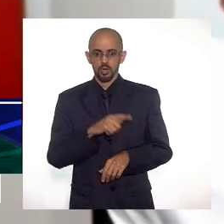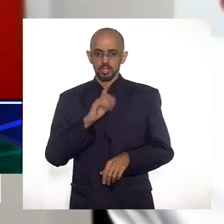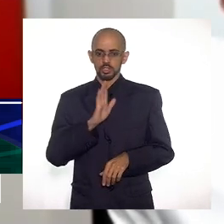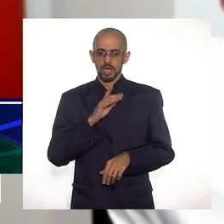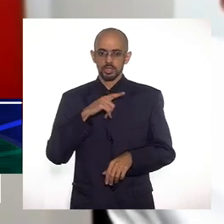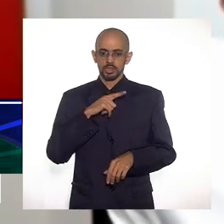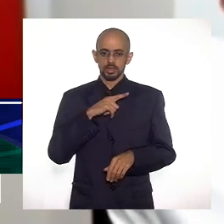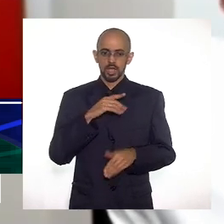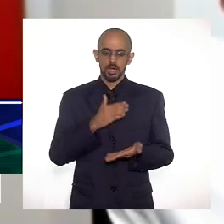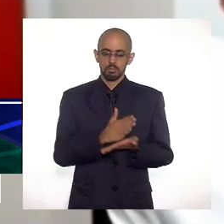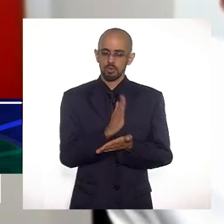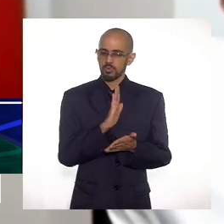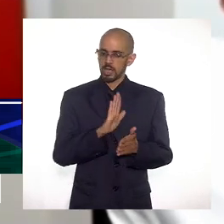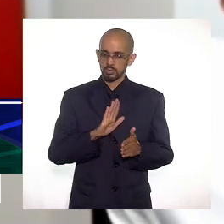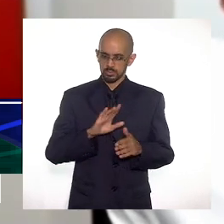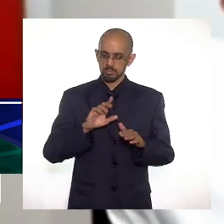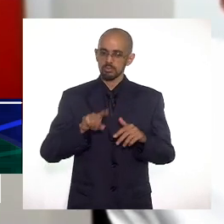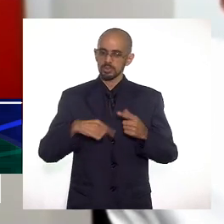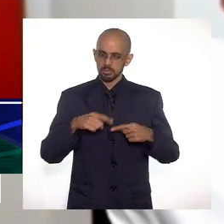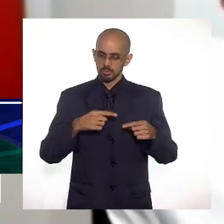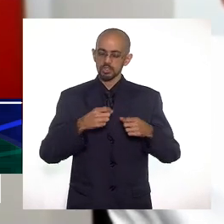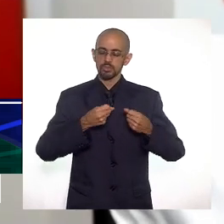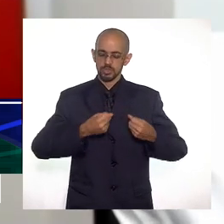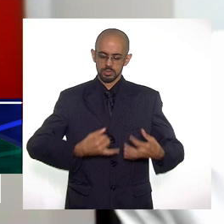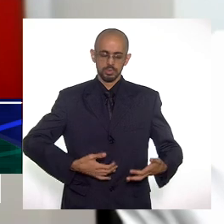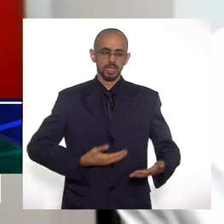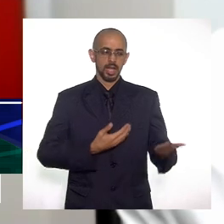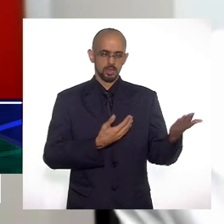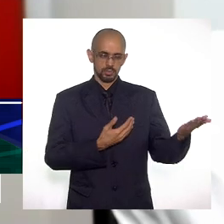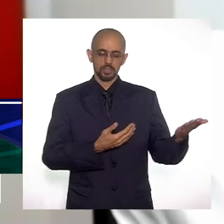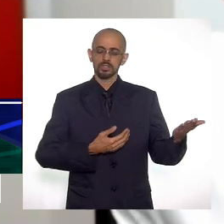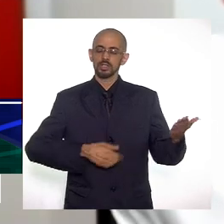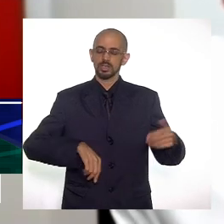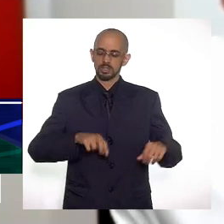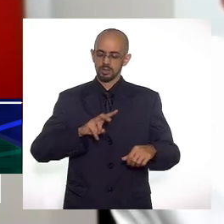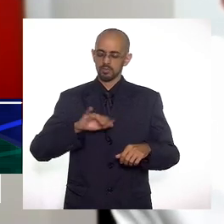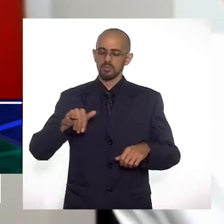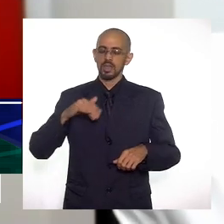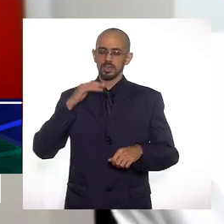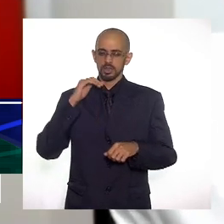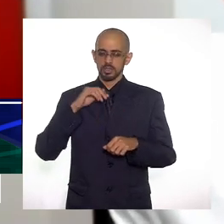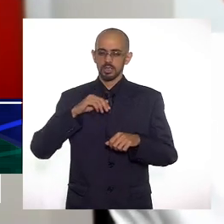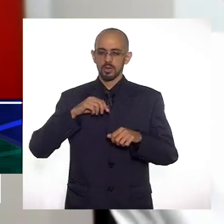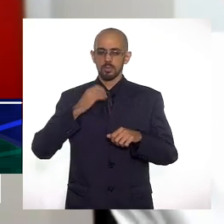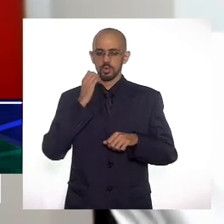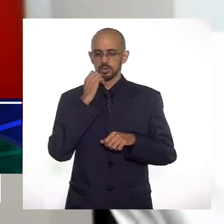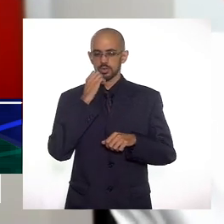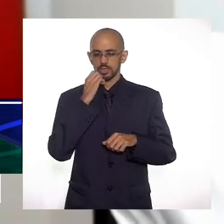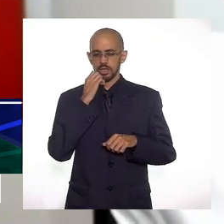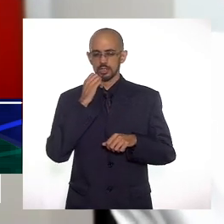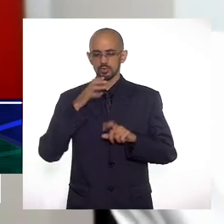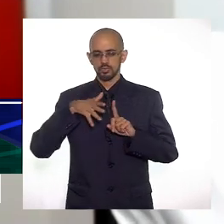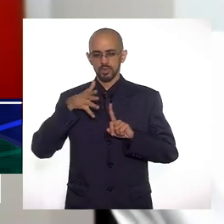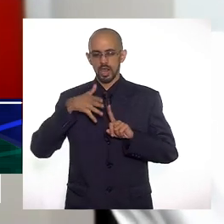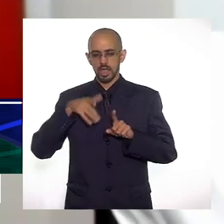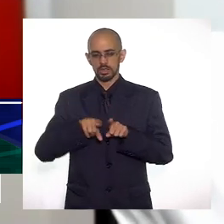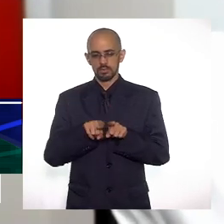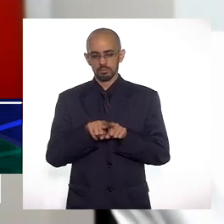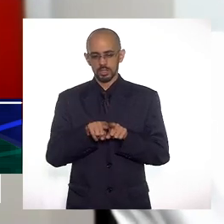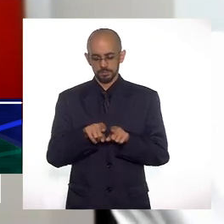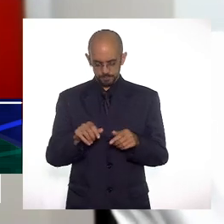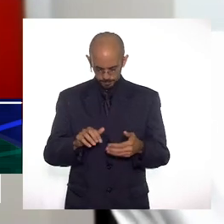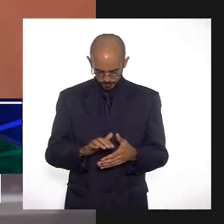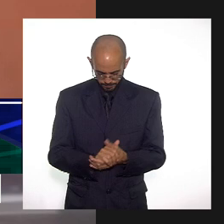qualificado. Mas eu vou explicar, a Vossa Excelência vai ter a oportunidade de falar, eu vou explicar o que nós estamos fazendo, tá?